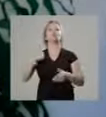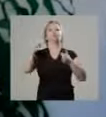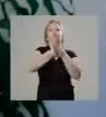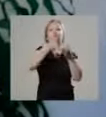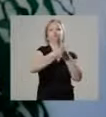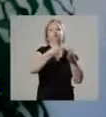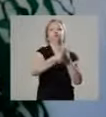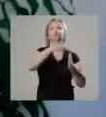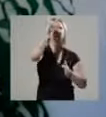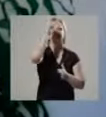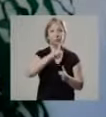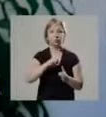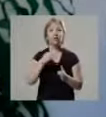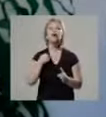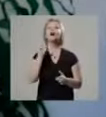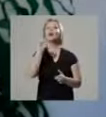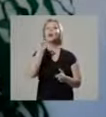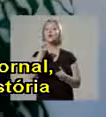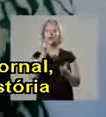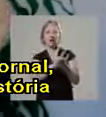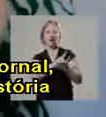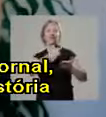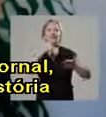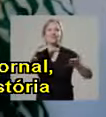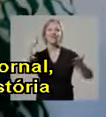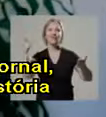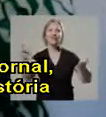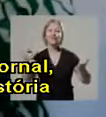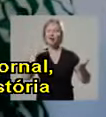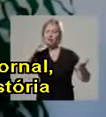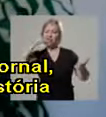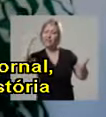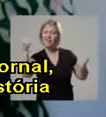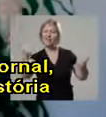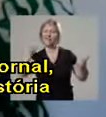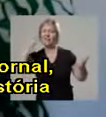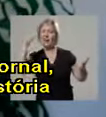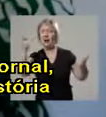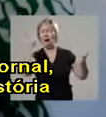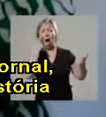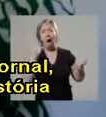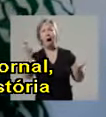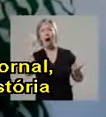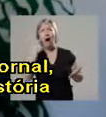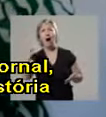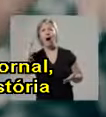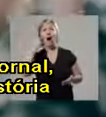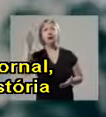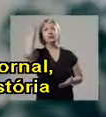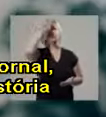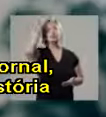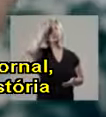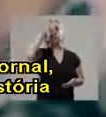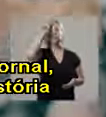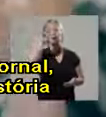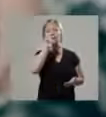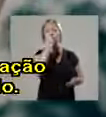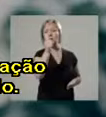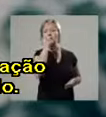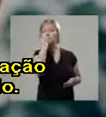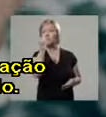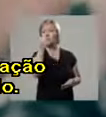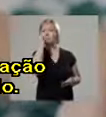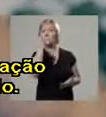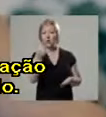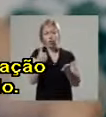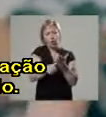E aí botei um anúncio no jornal, isso tudo, ligando para o jornal, chorando, contando